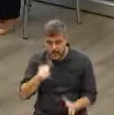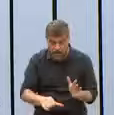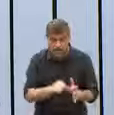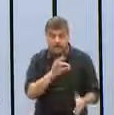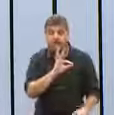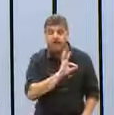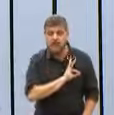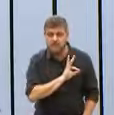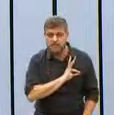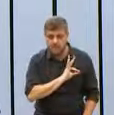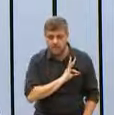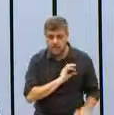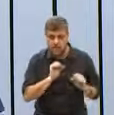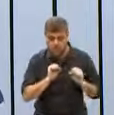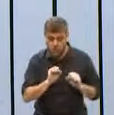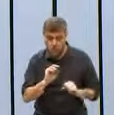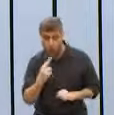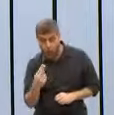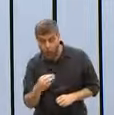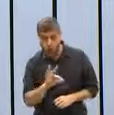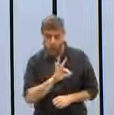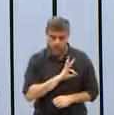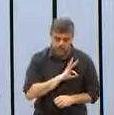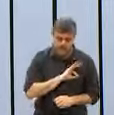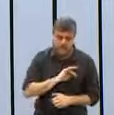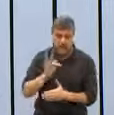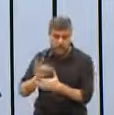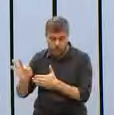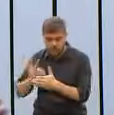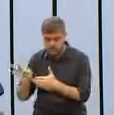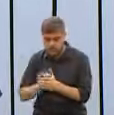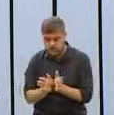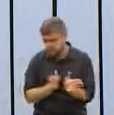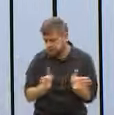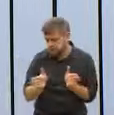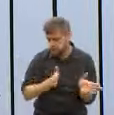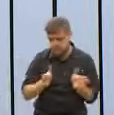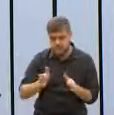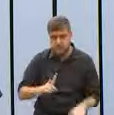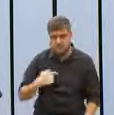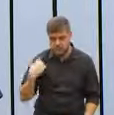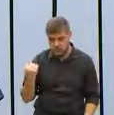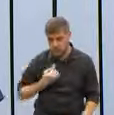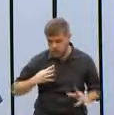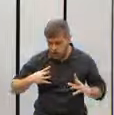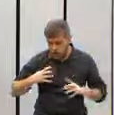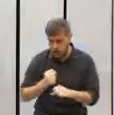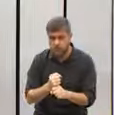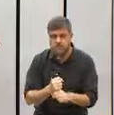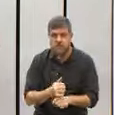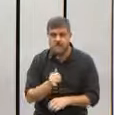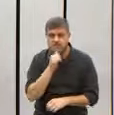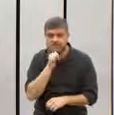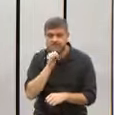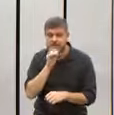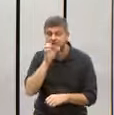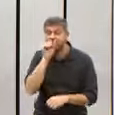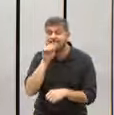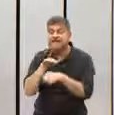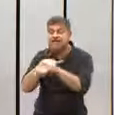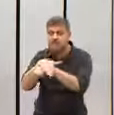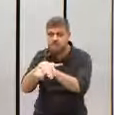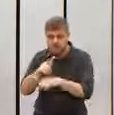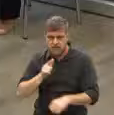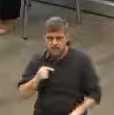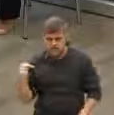para a polícia, por pode exemplo? ligar ou para o conselho ou para a polícia, não importa. A porta de entrada vai chegar, tudo que envolve Tá, mas por exemplo, criança se e é sábado adolescente, à noite, a pessoa